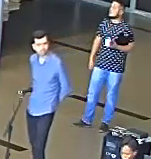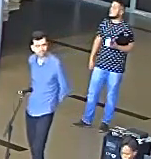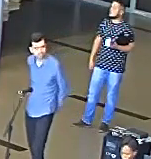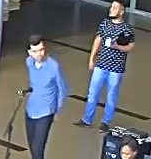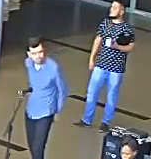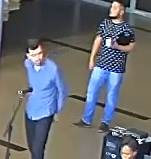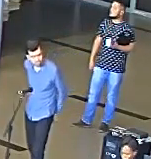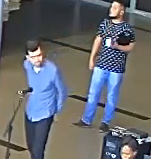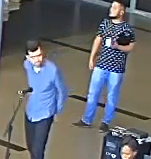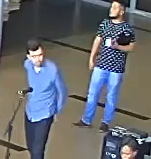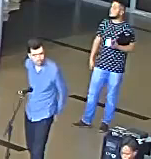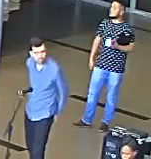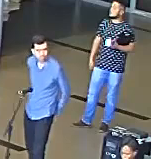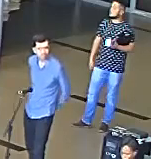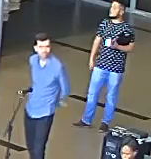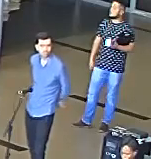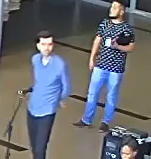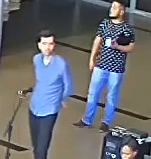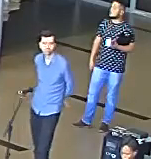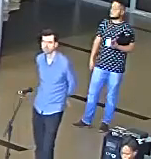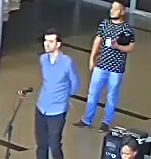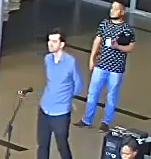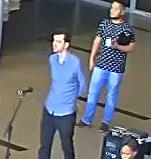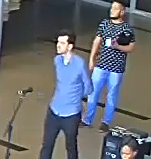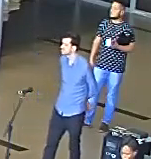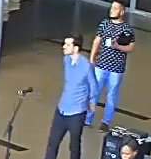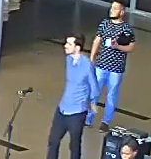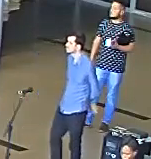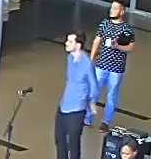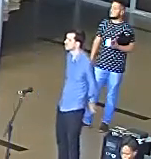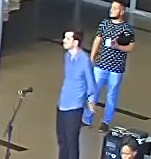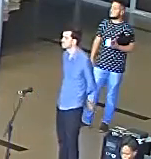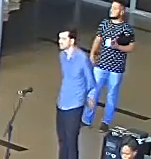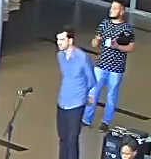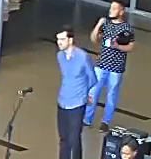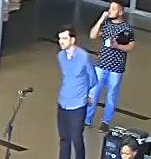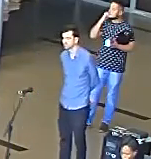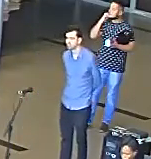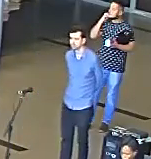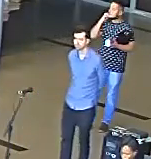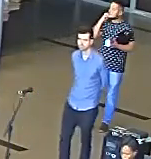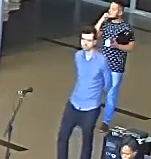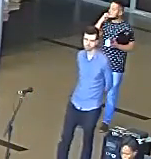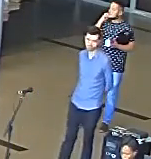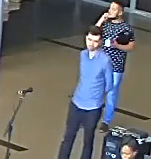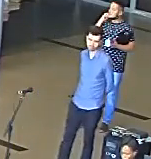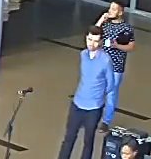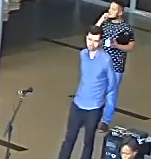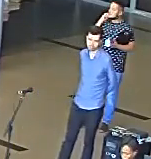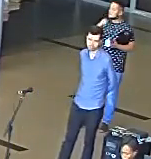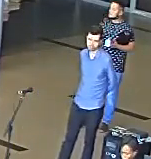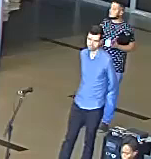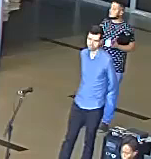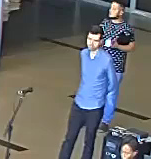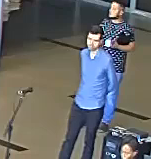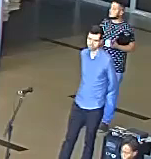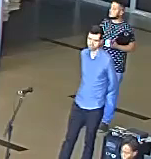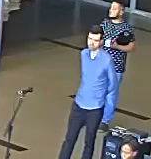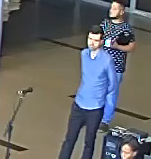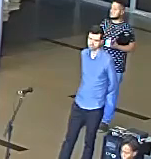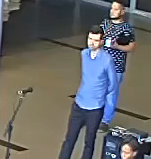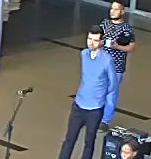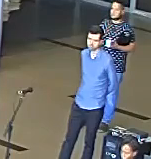Betim e anterior já Expô questão dos ônibus convencionais um simples